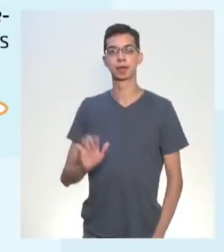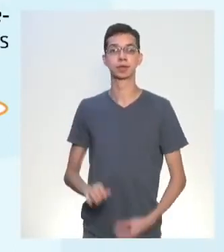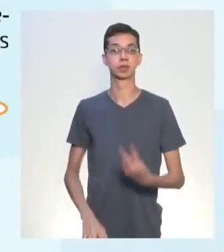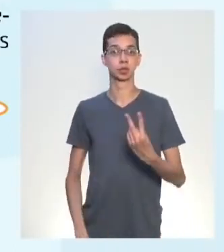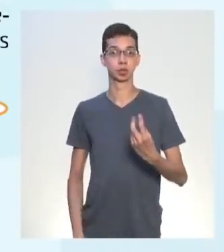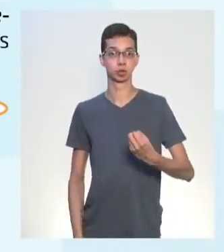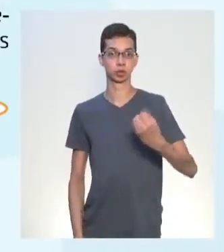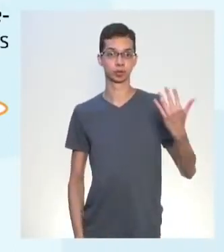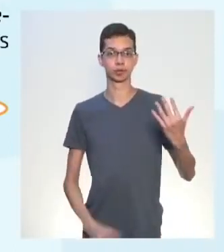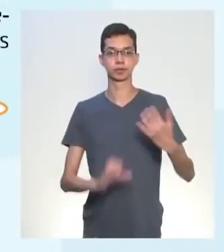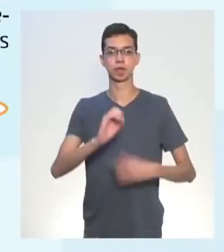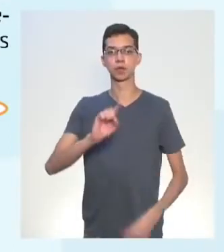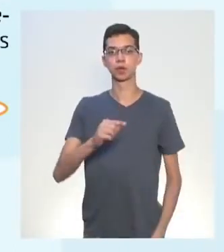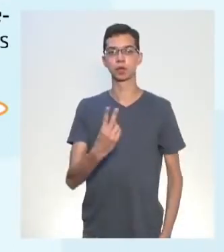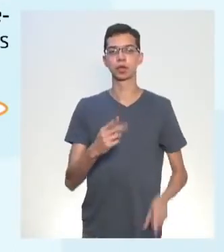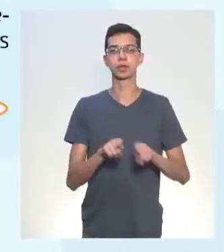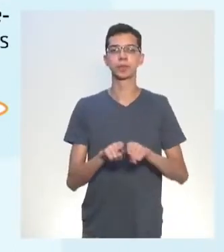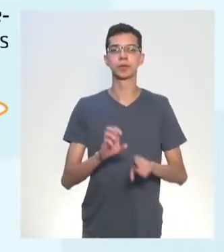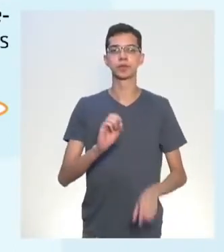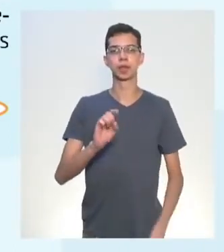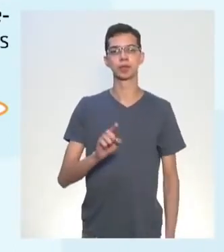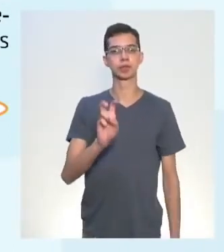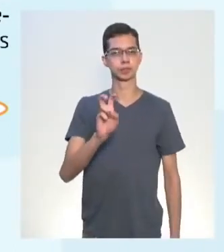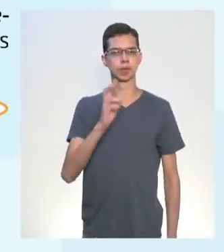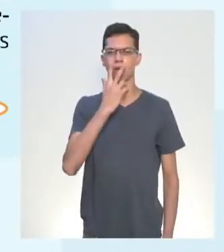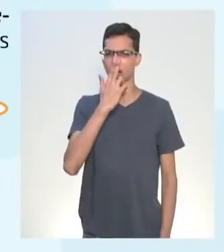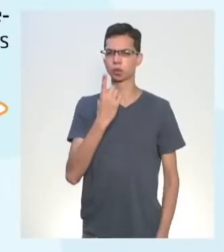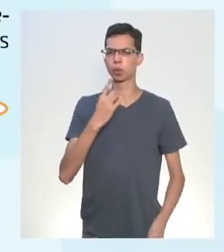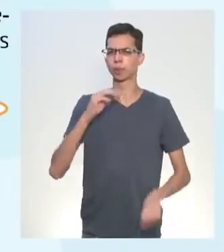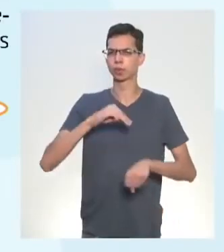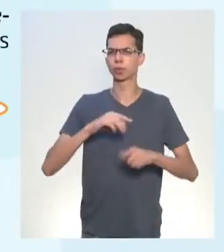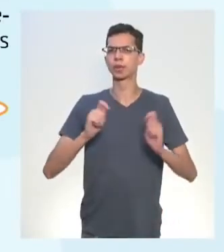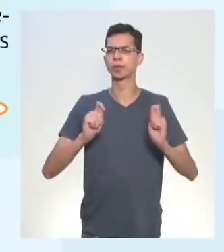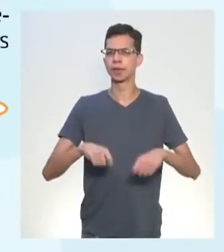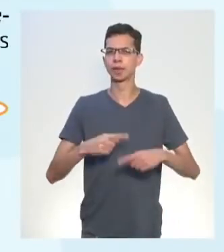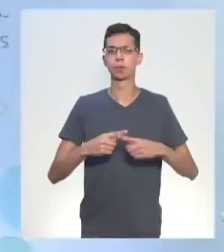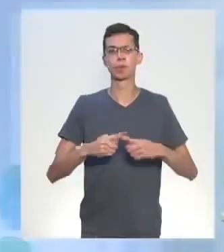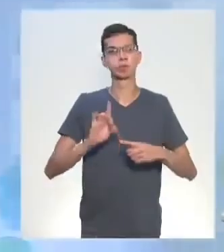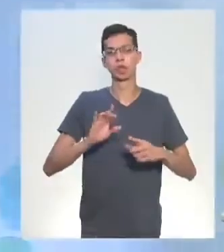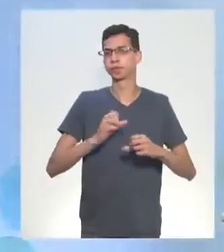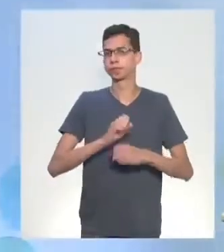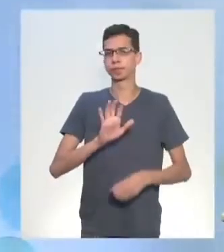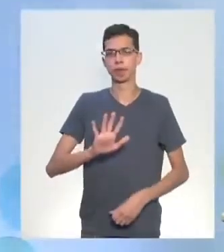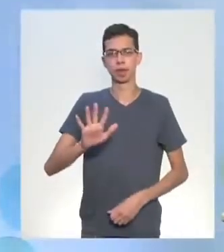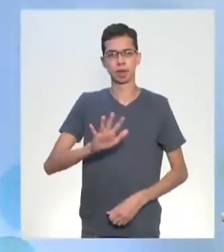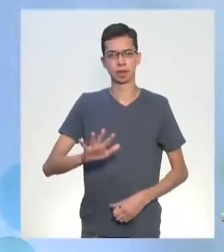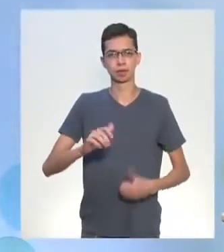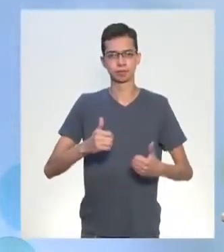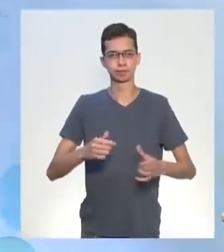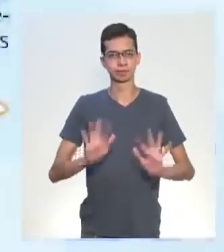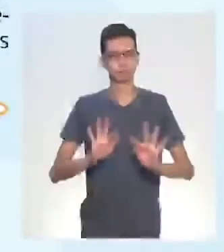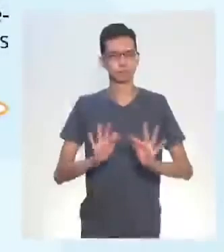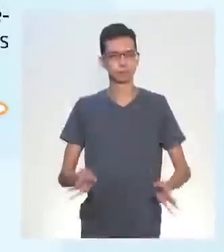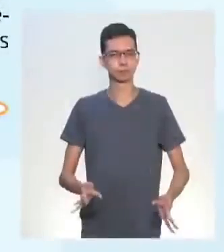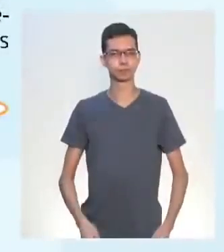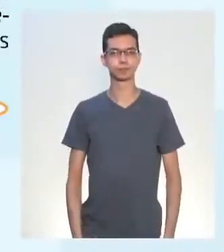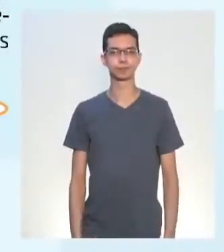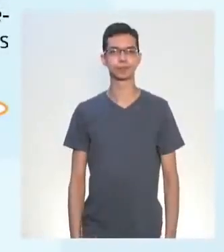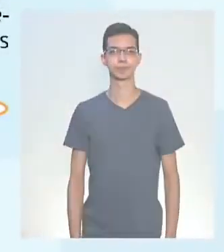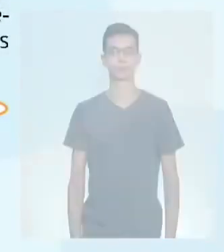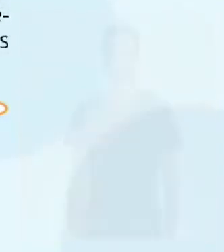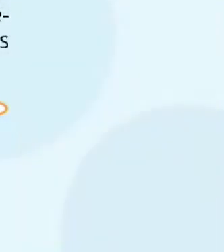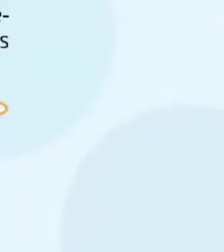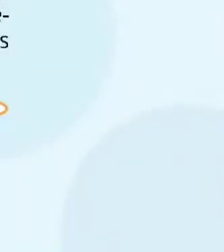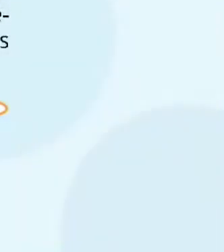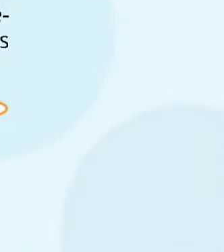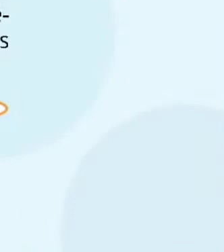aí, 0,2 e 0,5. Acho que 1 minuto é suficiente, porque é só o cálculo da área, tá bom? Já volto.